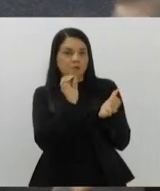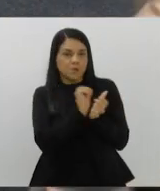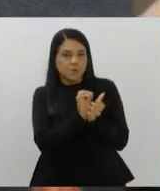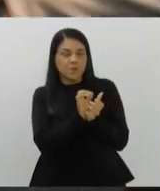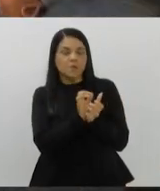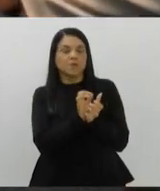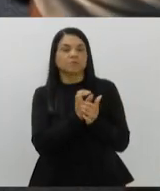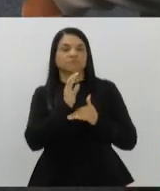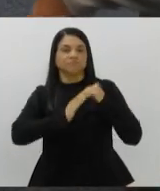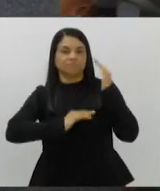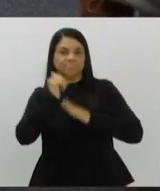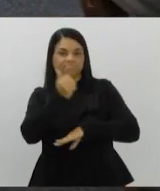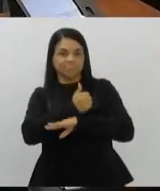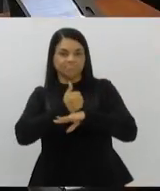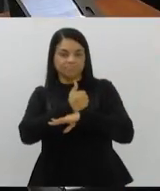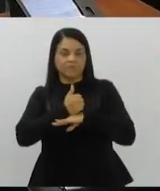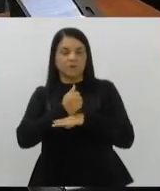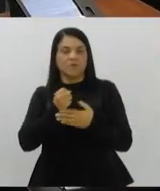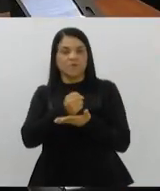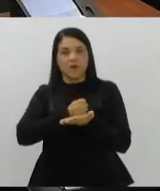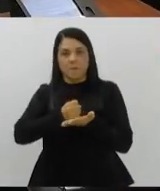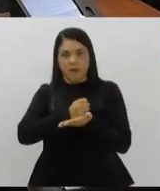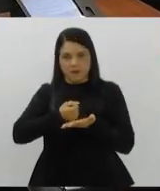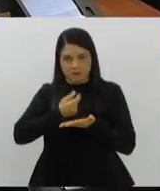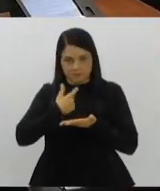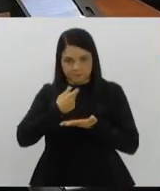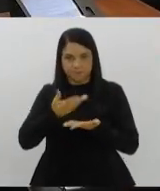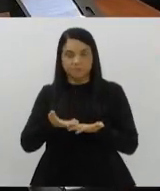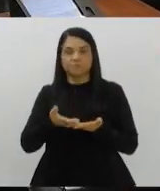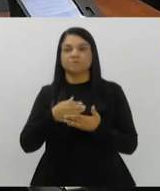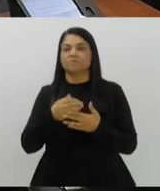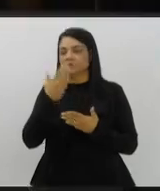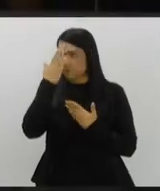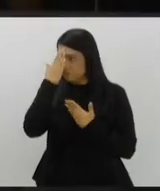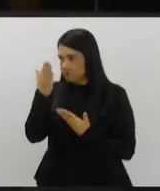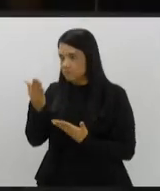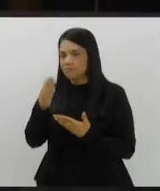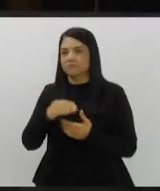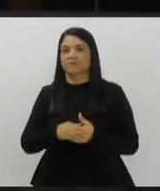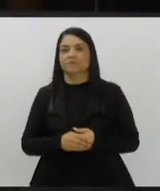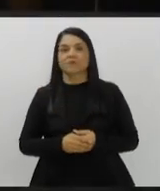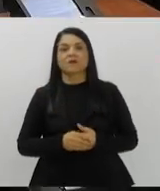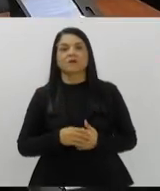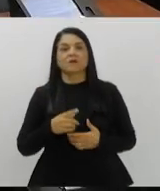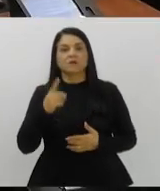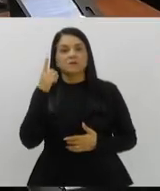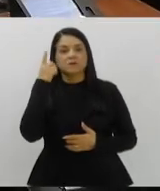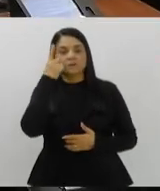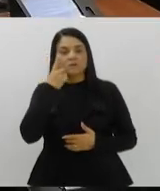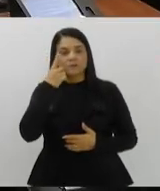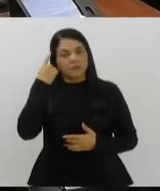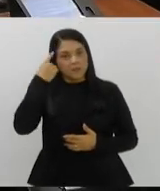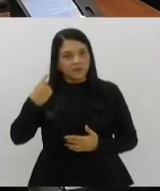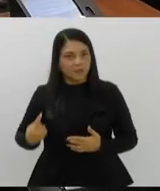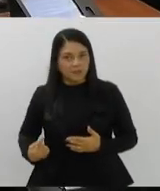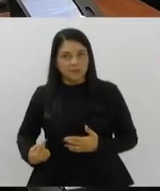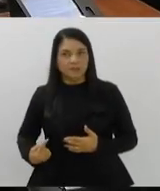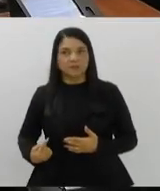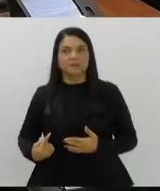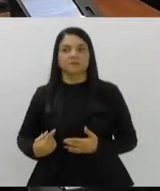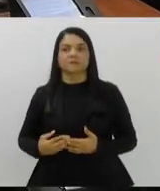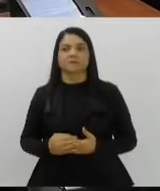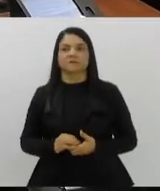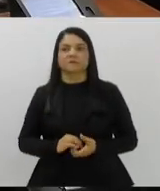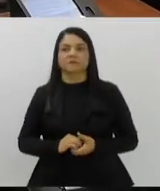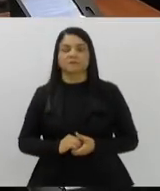pelos farmacêuticos. Muito obrigada. Presidenta, muito brevemente. Deputada também. Deputada Dani. Para